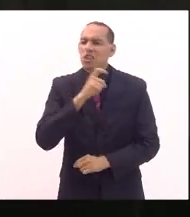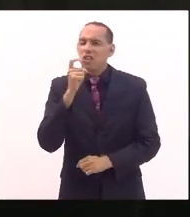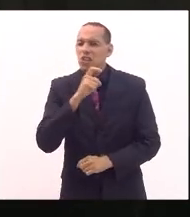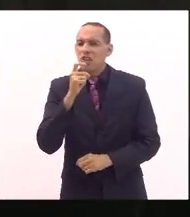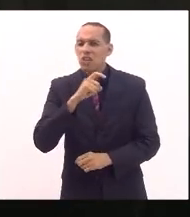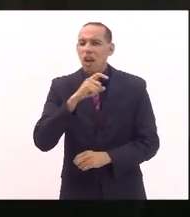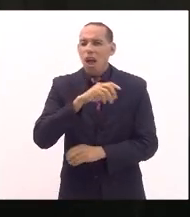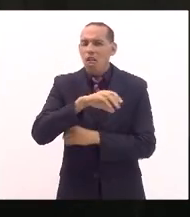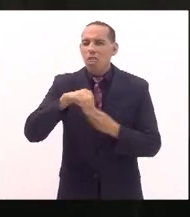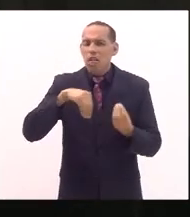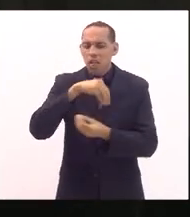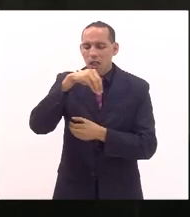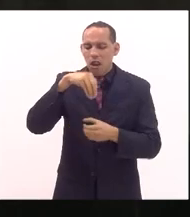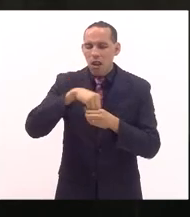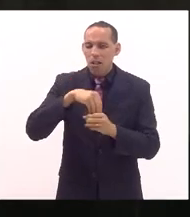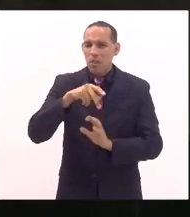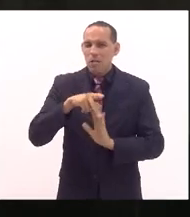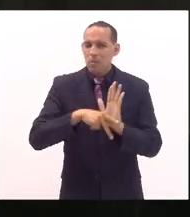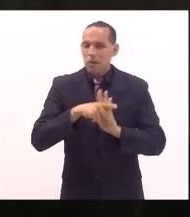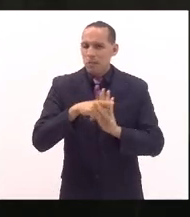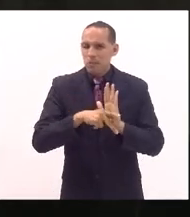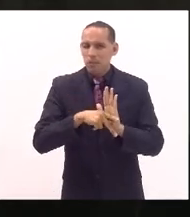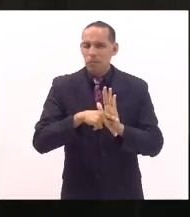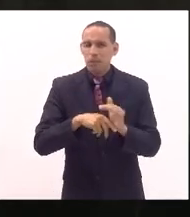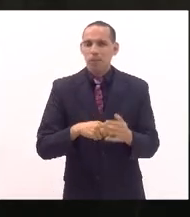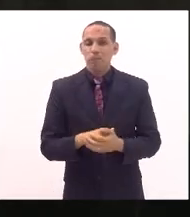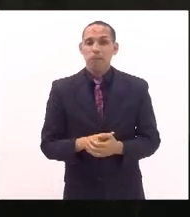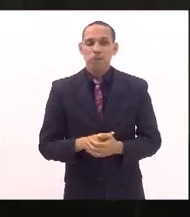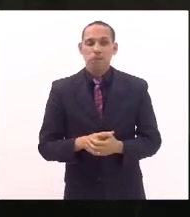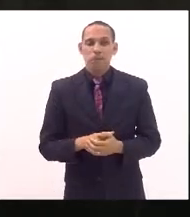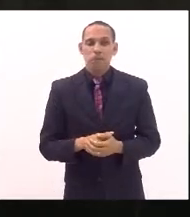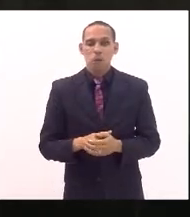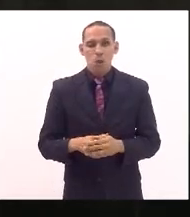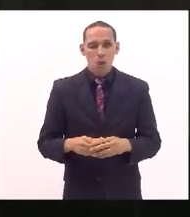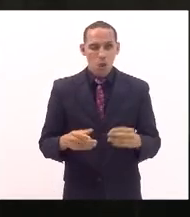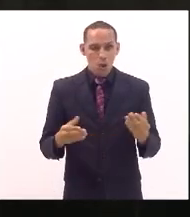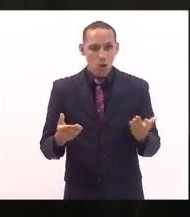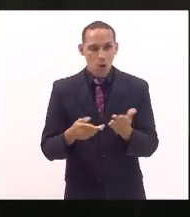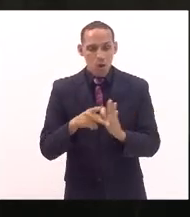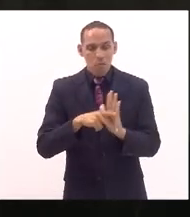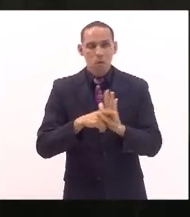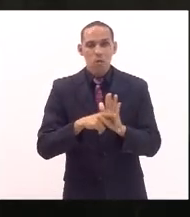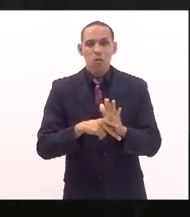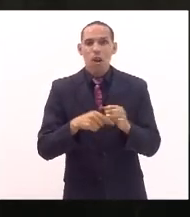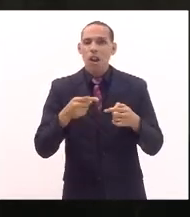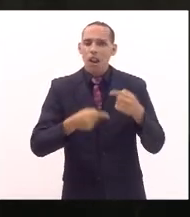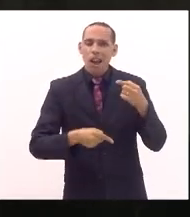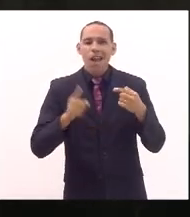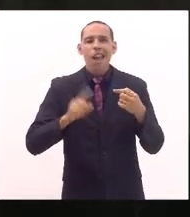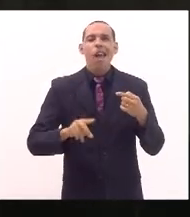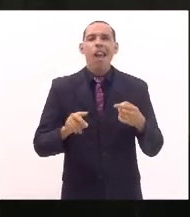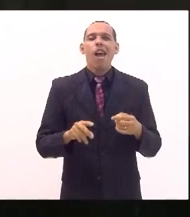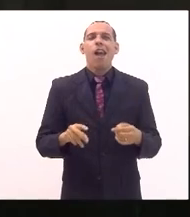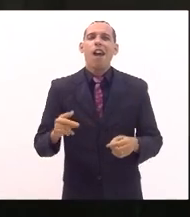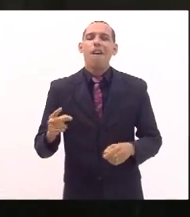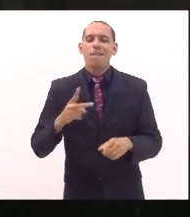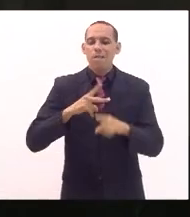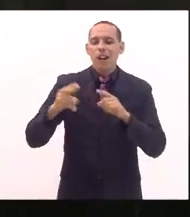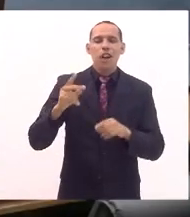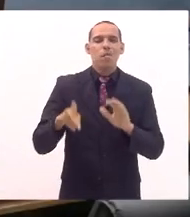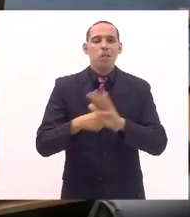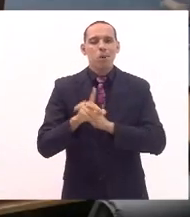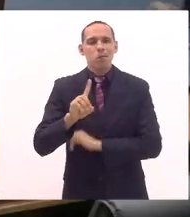criada dentro desse projeto e hoje o projeto cai e com uma vitória da direita